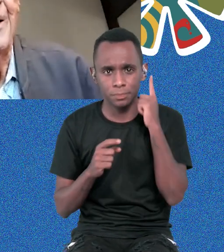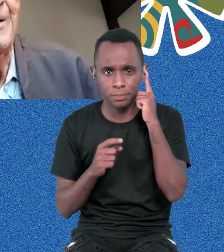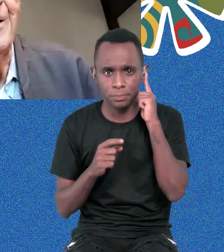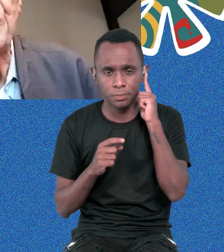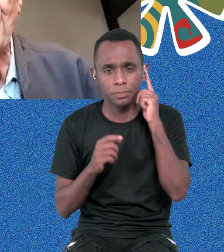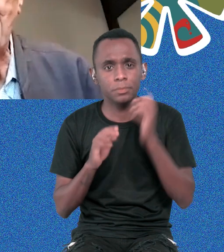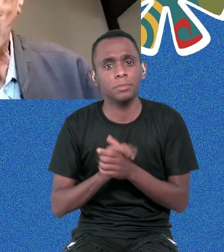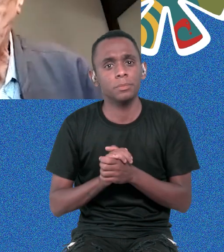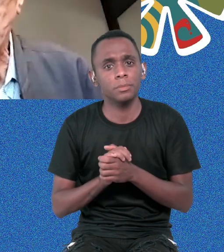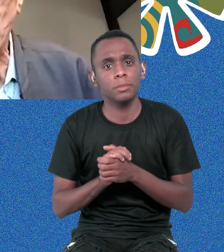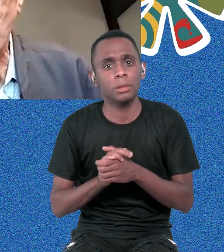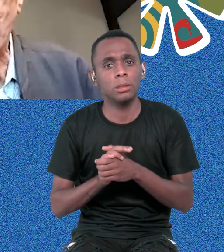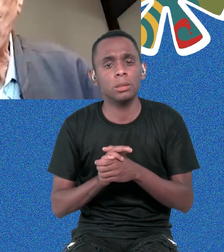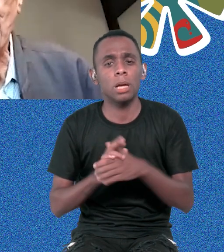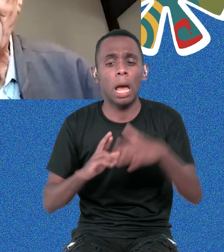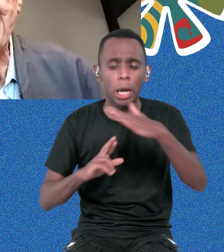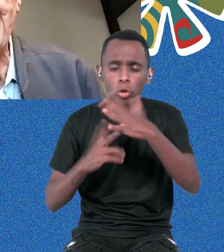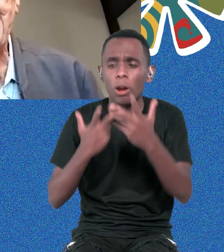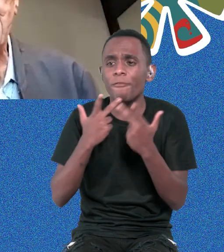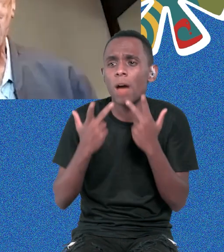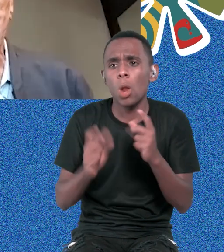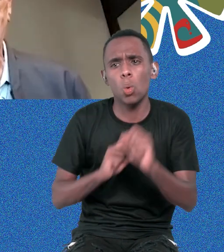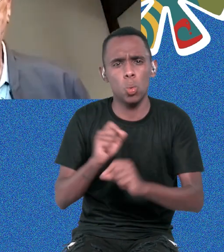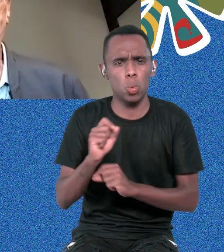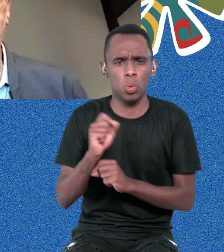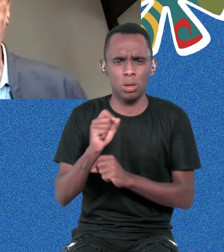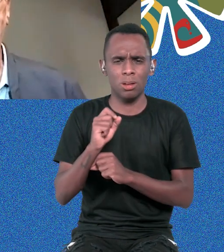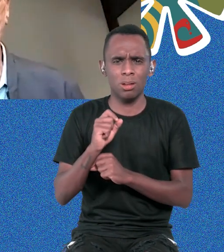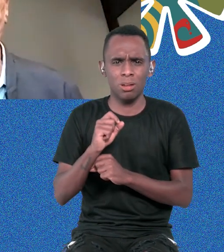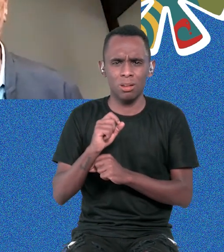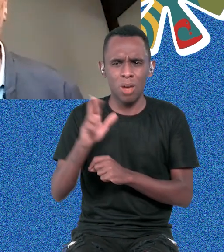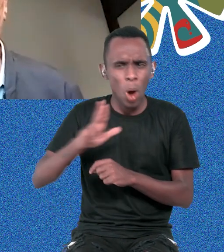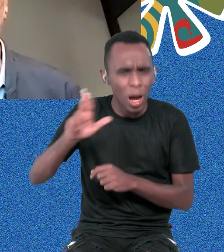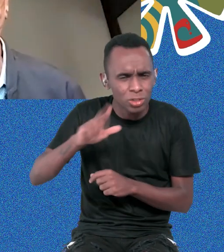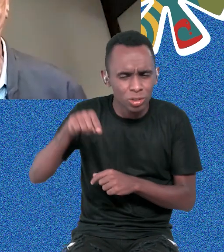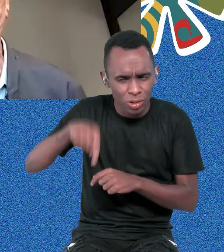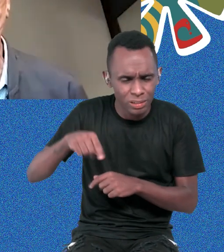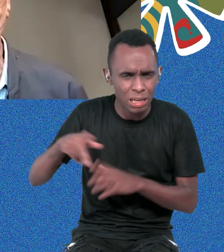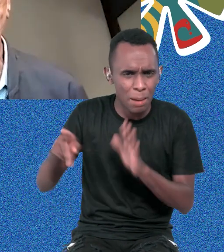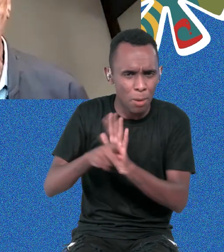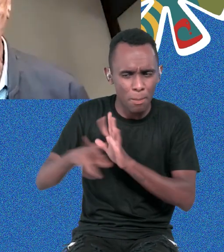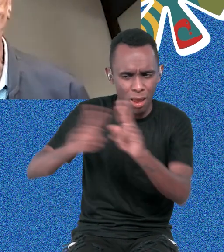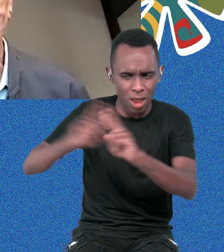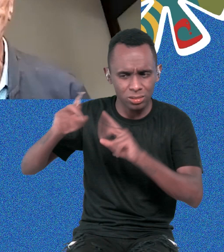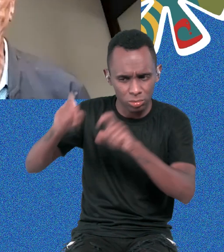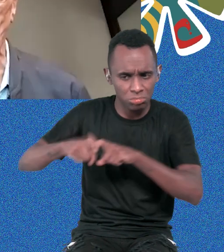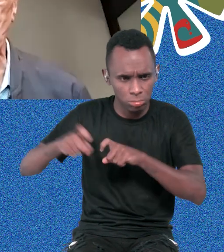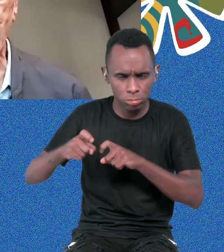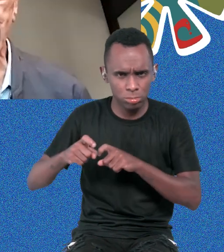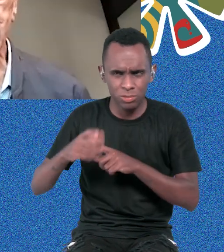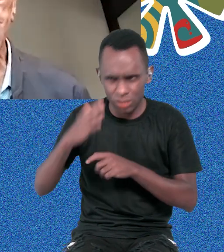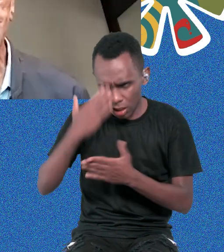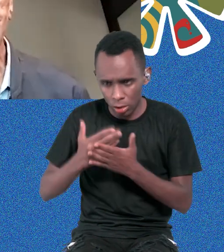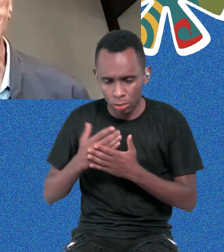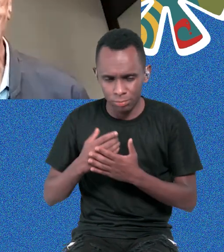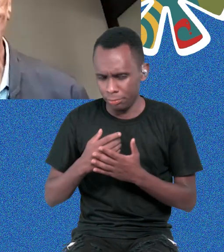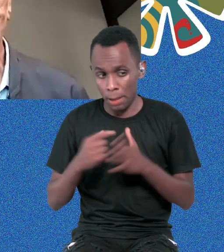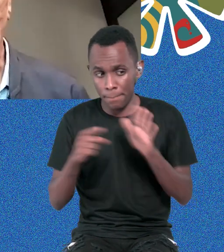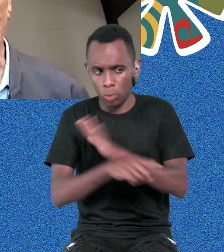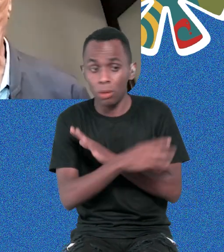E a reitora me perguntou: Arroyo, mas eles acham que a universidade é um latifúndio? Pergunta a